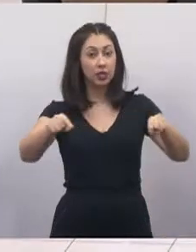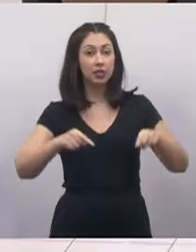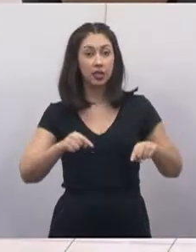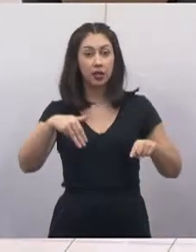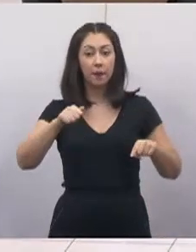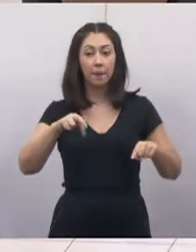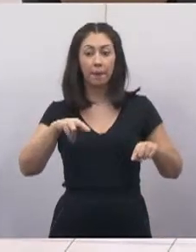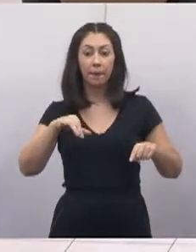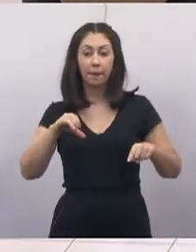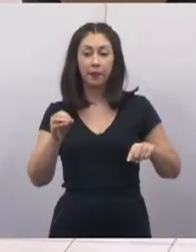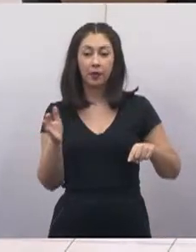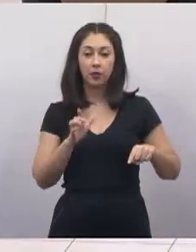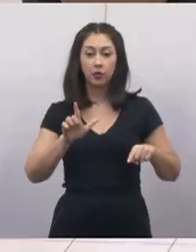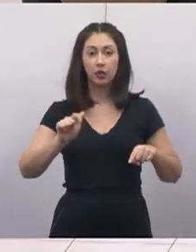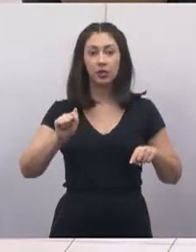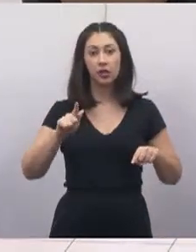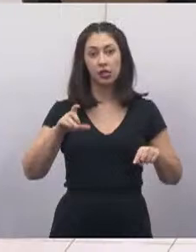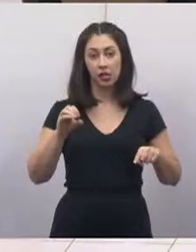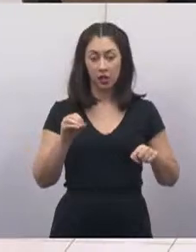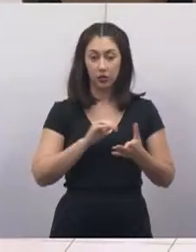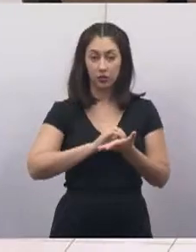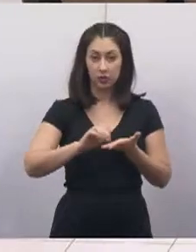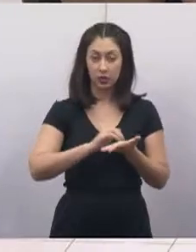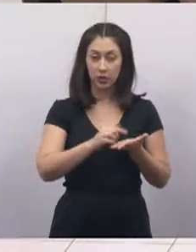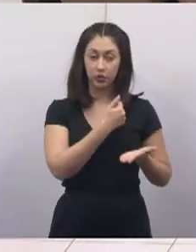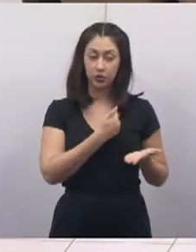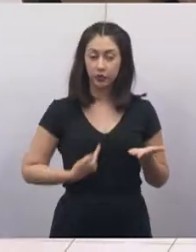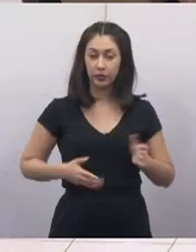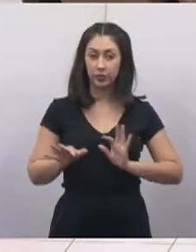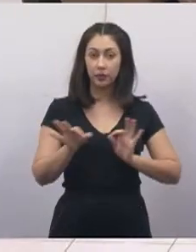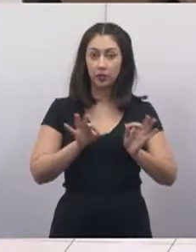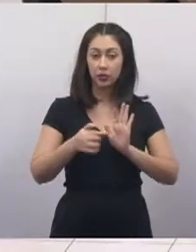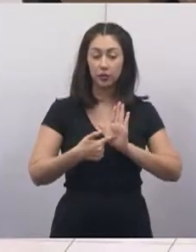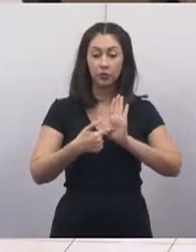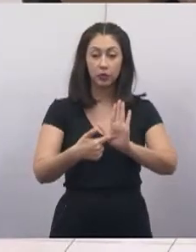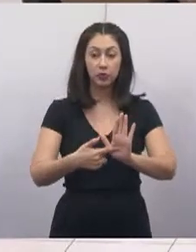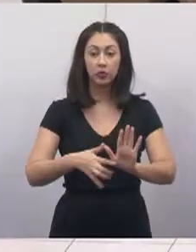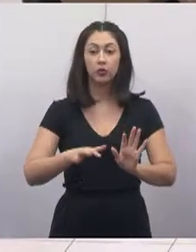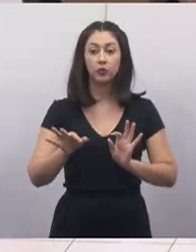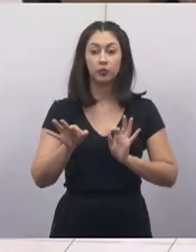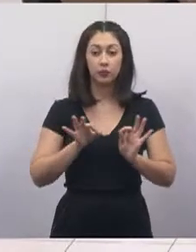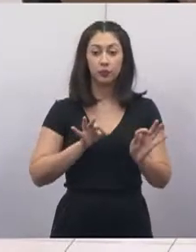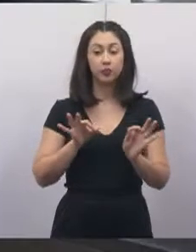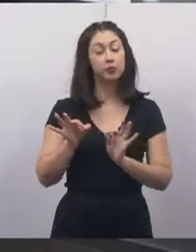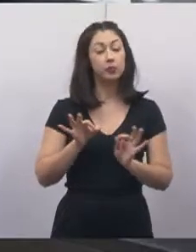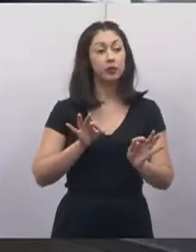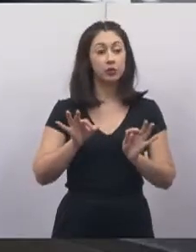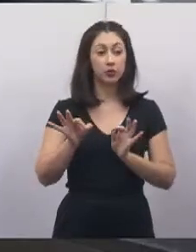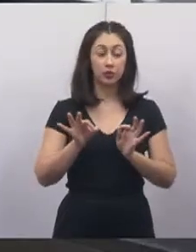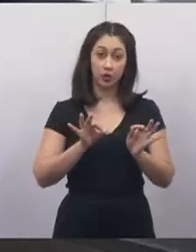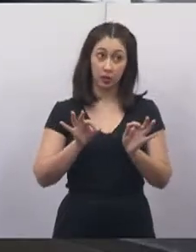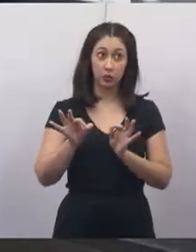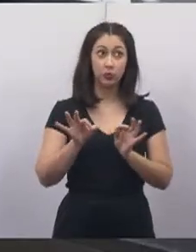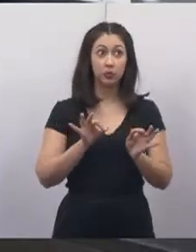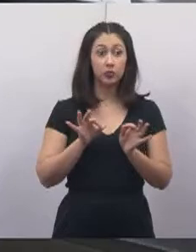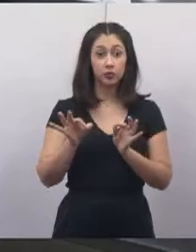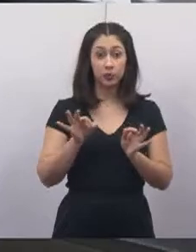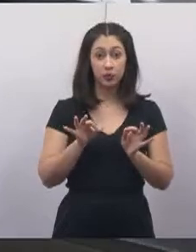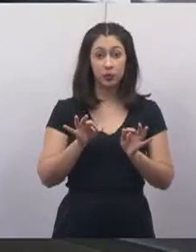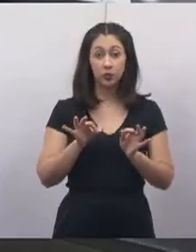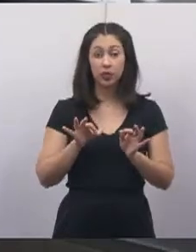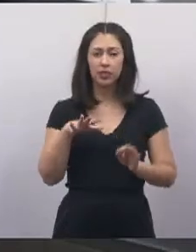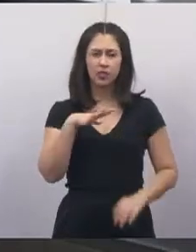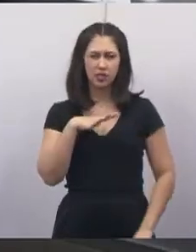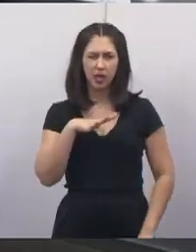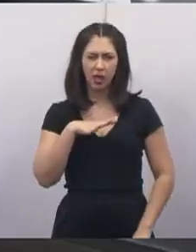onde foi apresentado pelo nosso secretário de Governo e Planejamento um projeto, né, para que o centro da